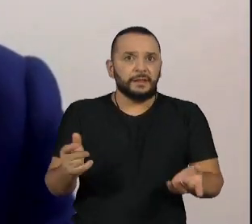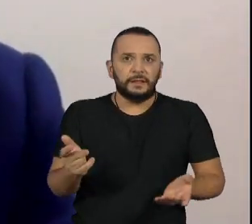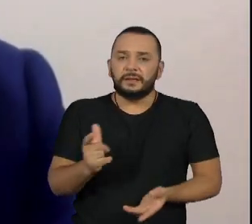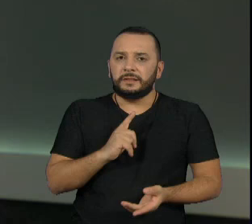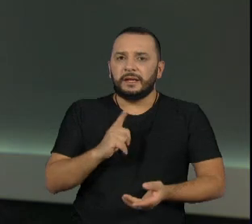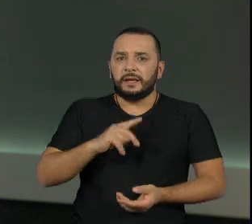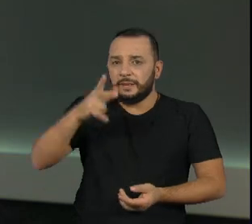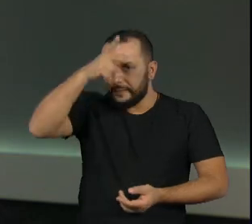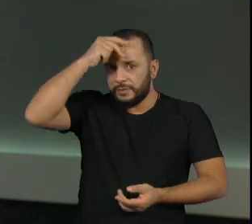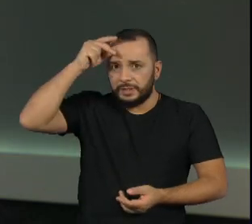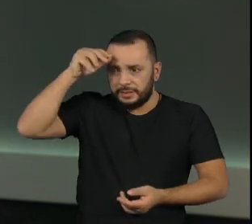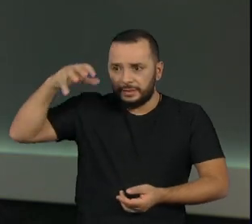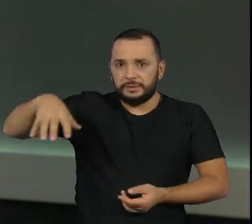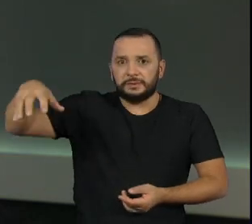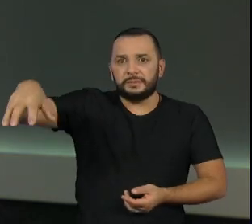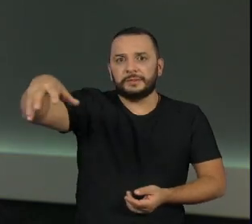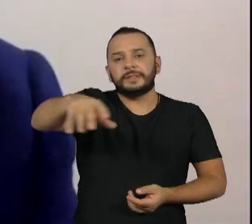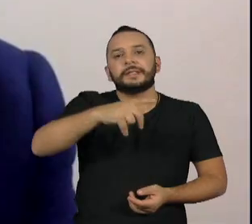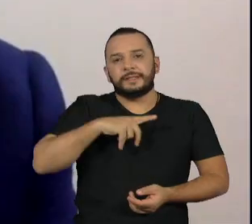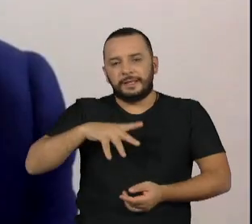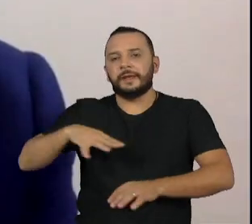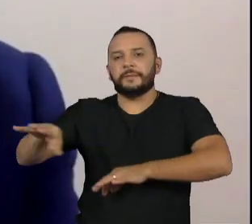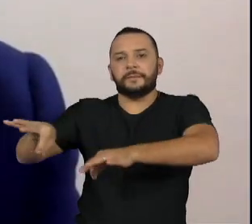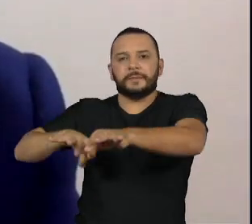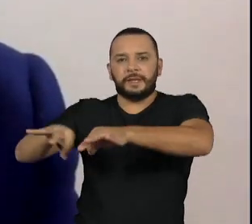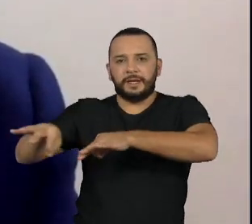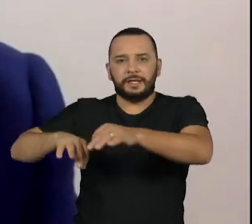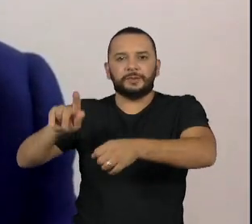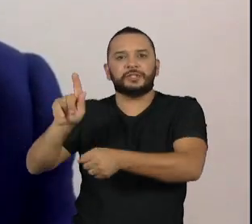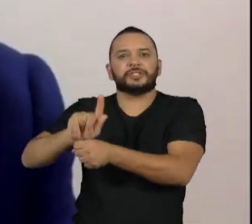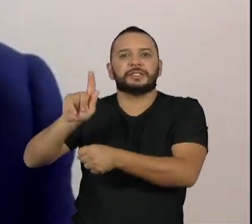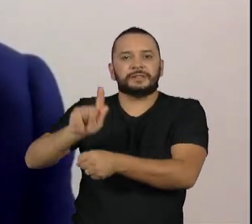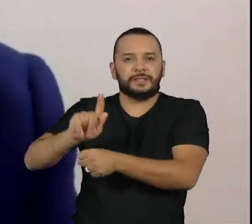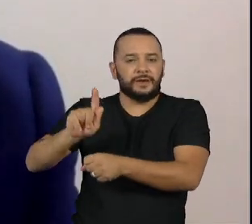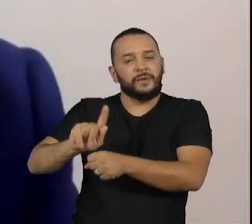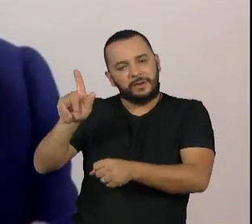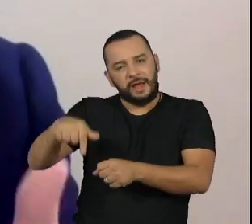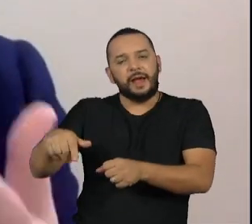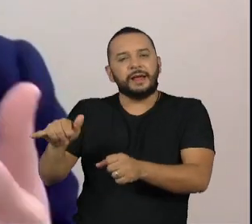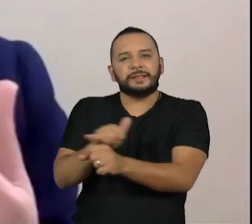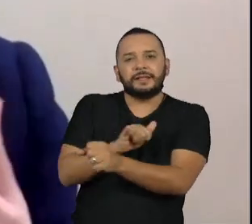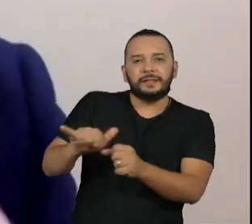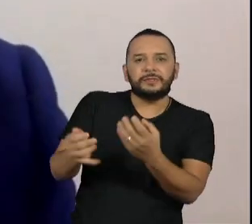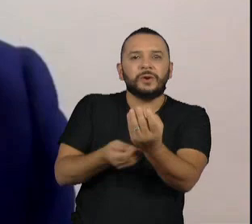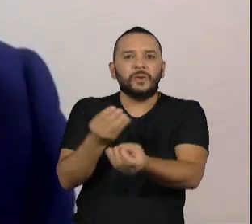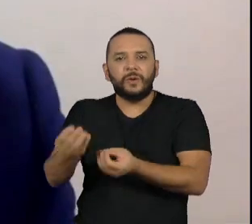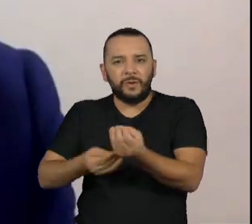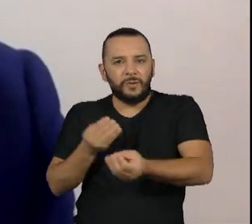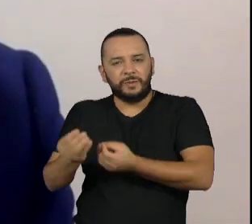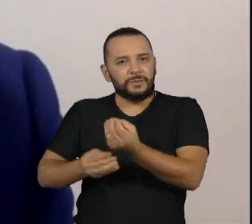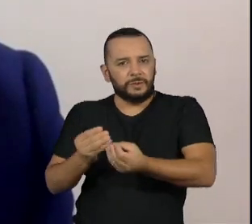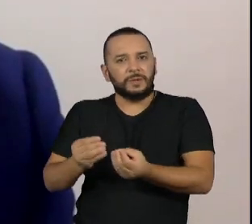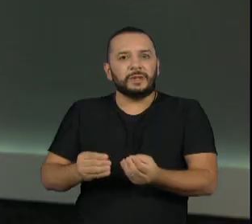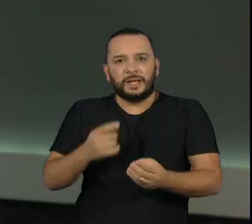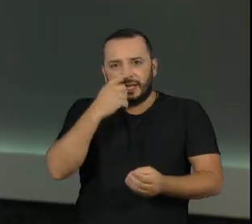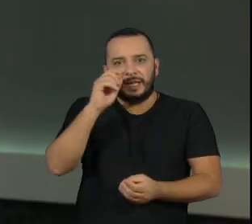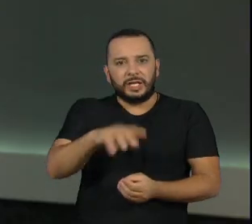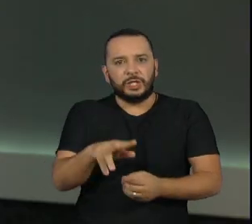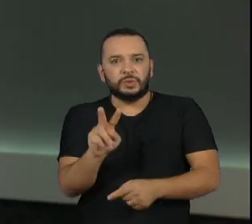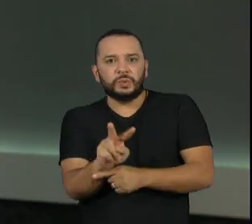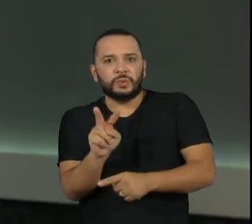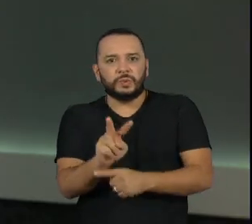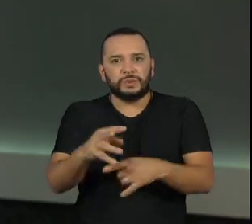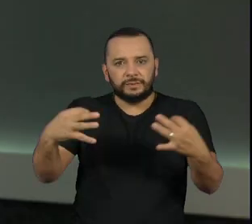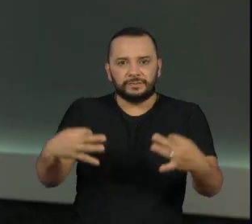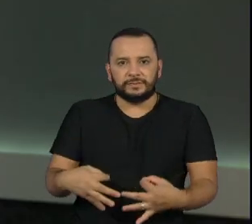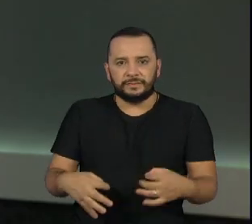de municípios que têm os seus planos de gestão de resíduos sólidos, que é a estratégia de como o município vai lidar com essa pauta. A gente no